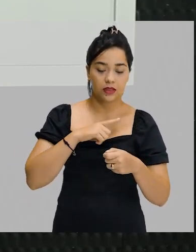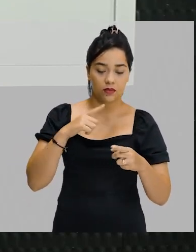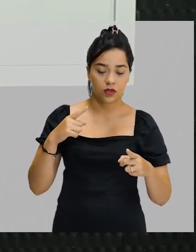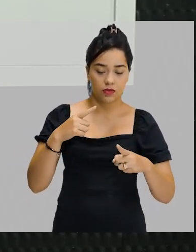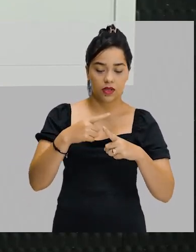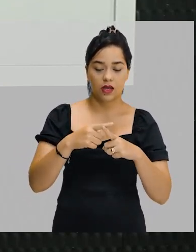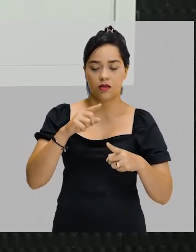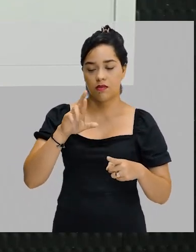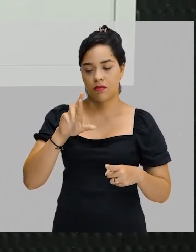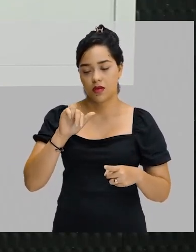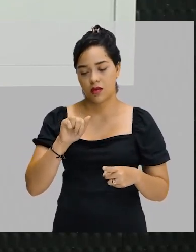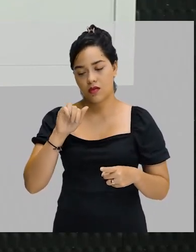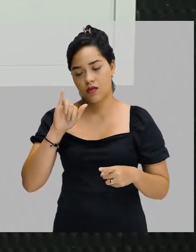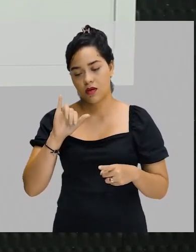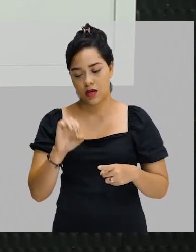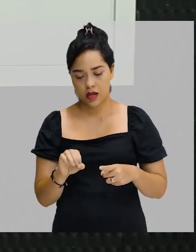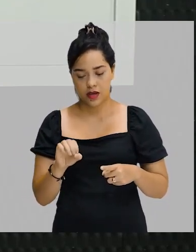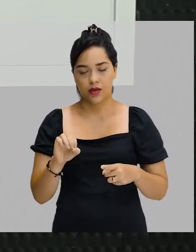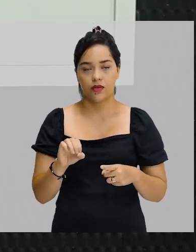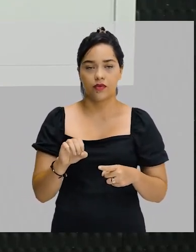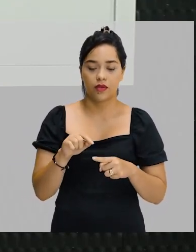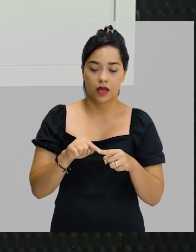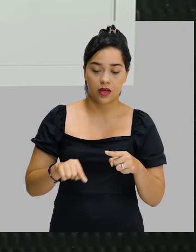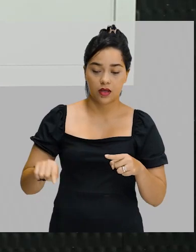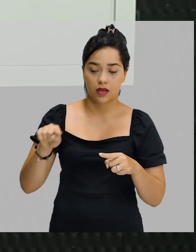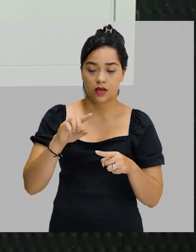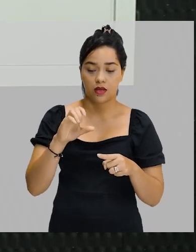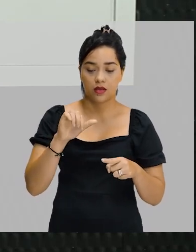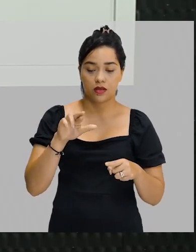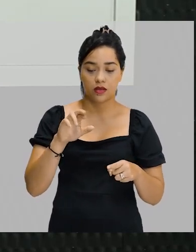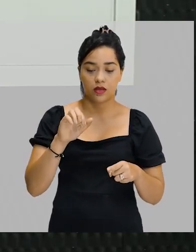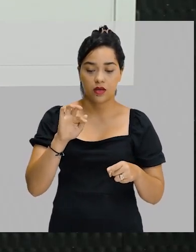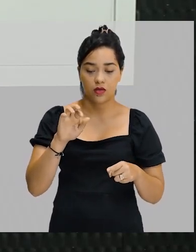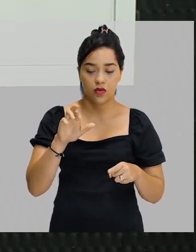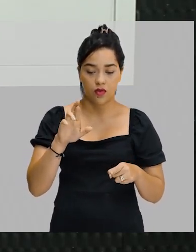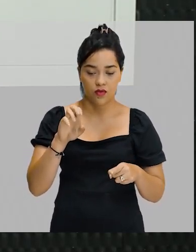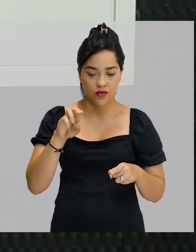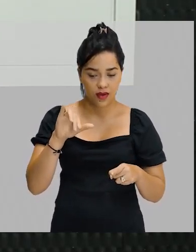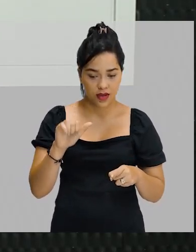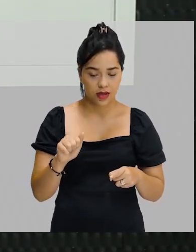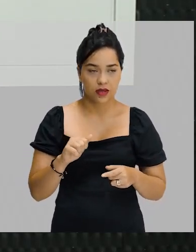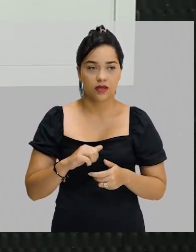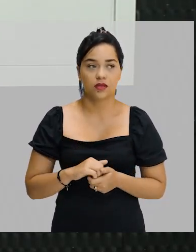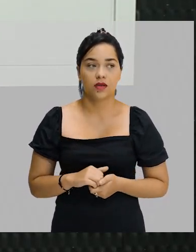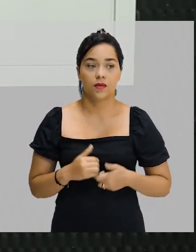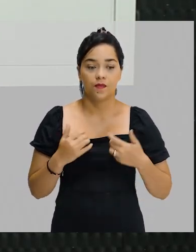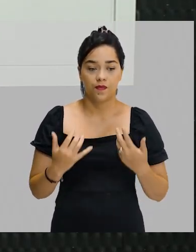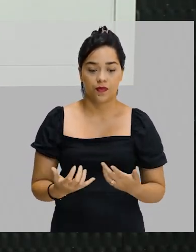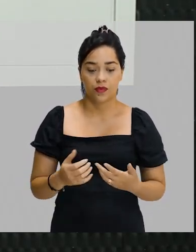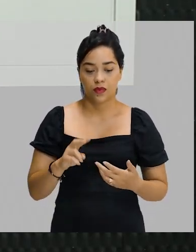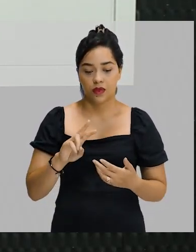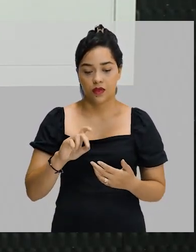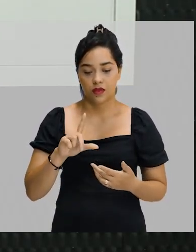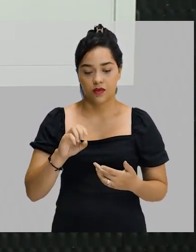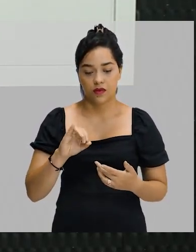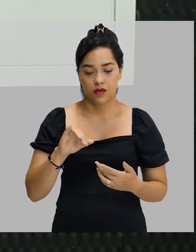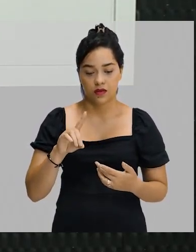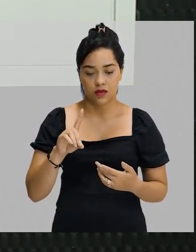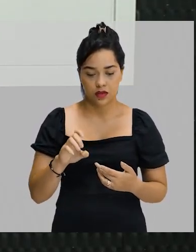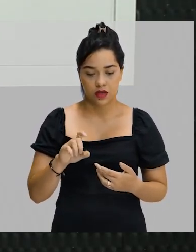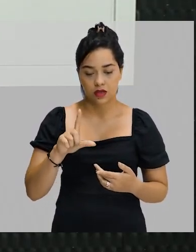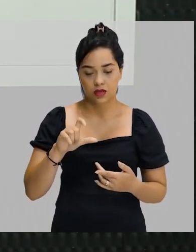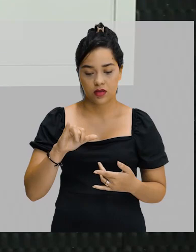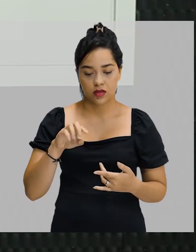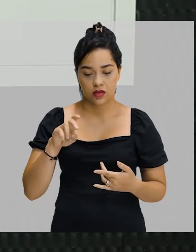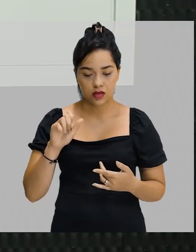pelo raio da circunferência que ela está exercendo, né? Por exemplo, velocidade linear